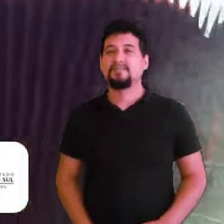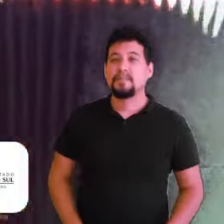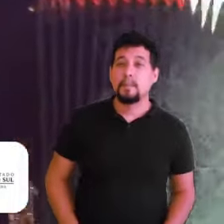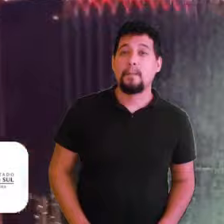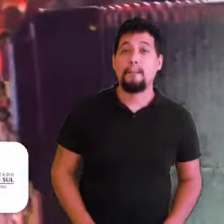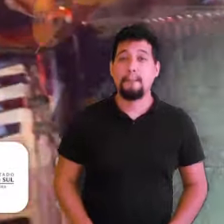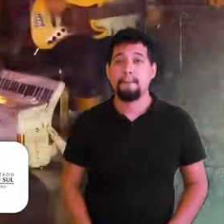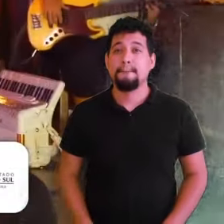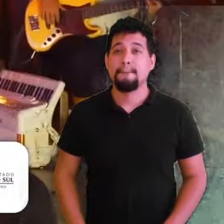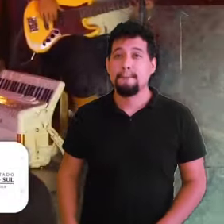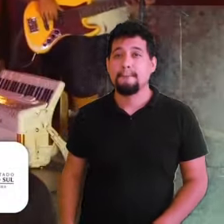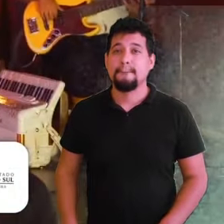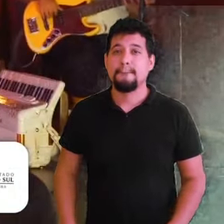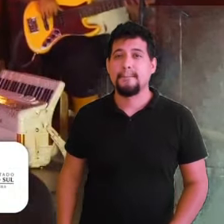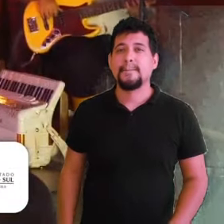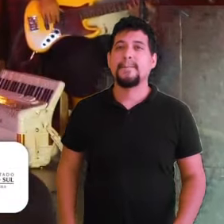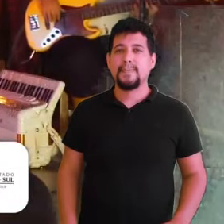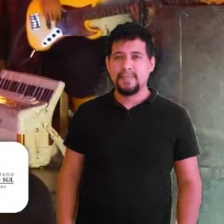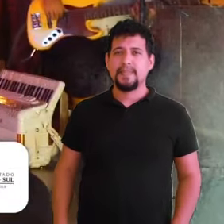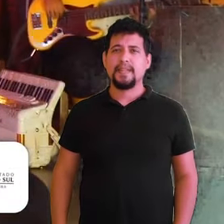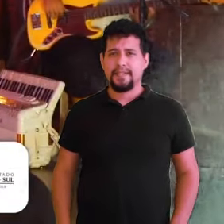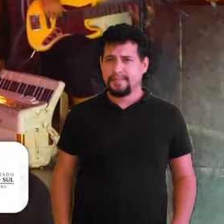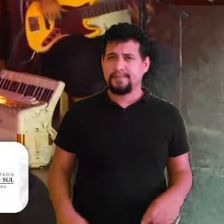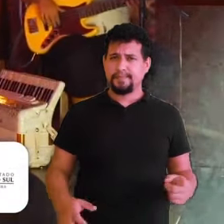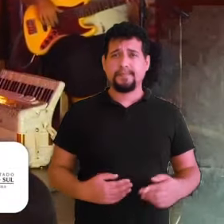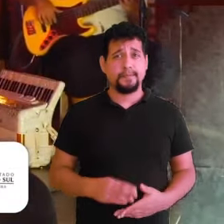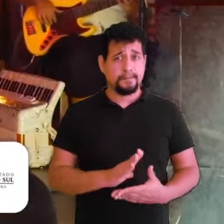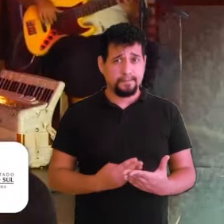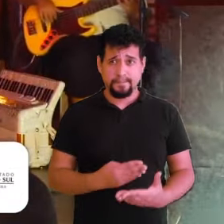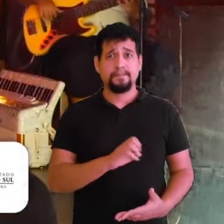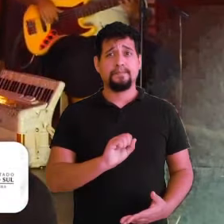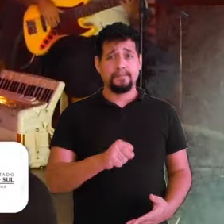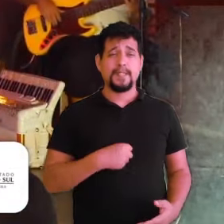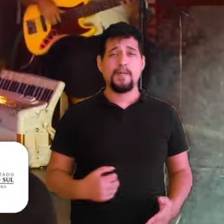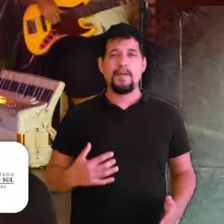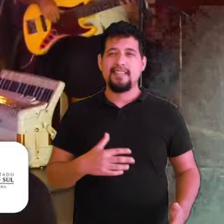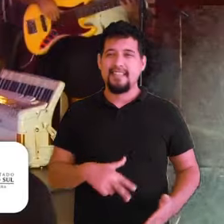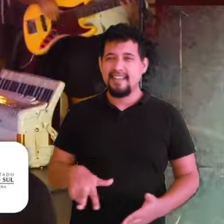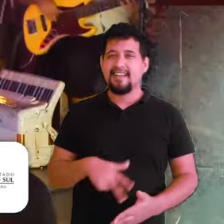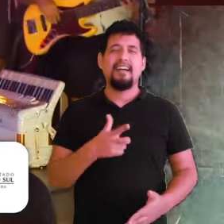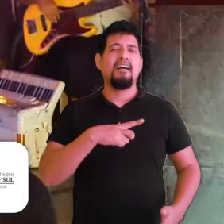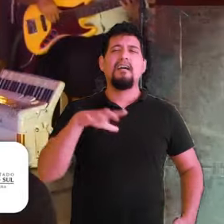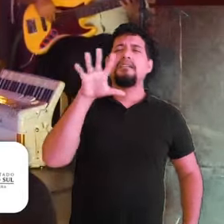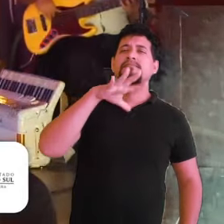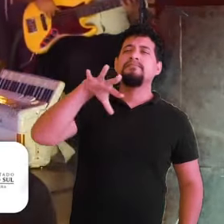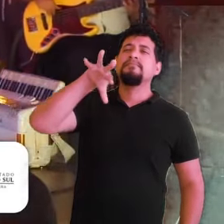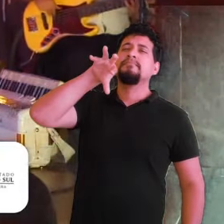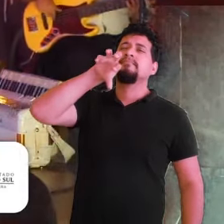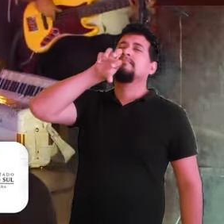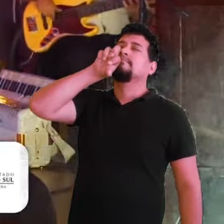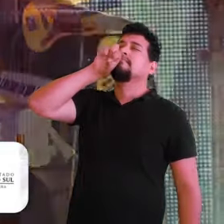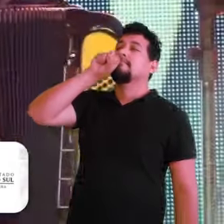companheiro. Deveria me acomodo, se no baile sinto cheiro. Saco do pó da mangueira, lá